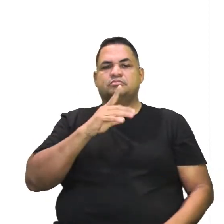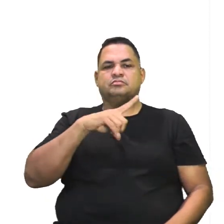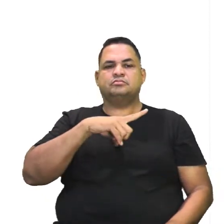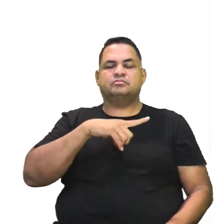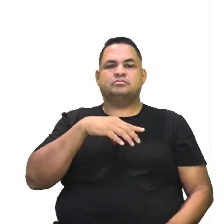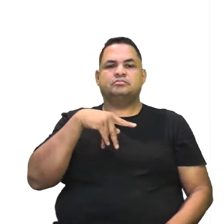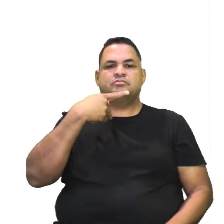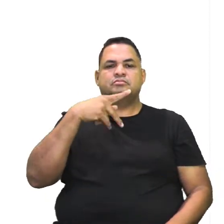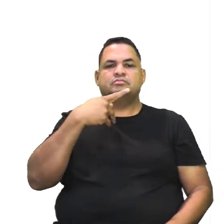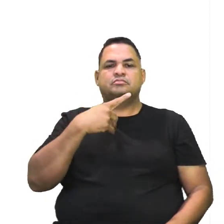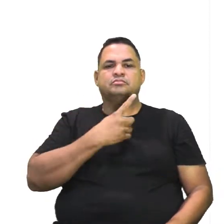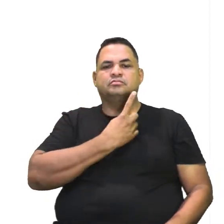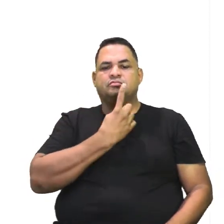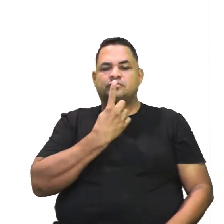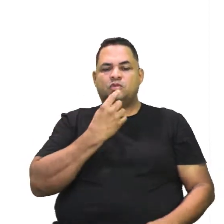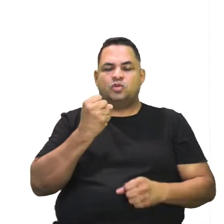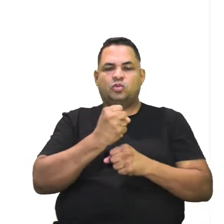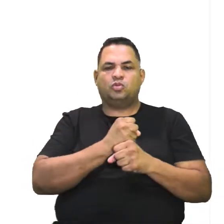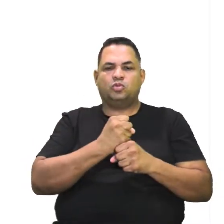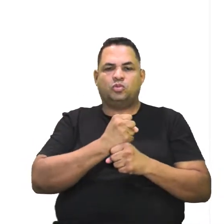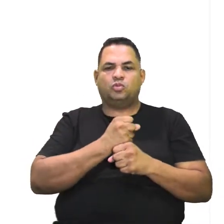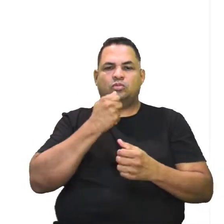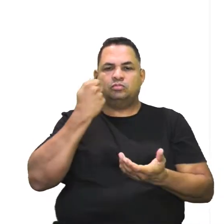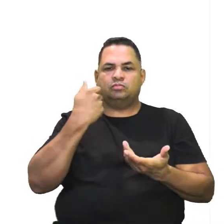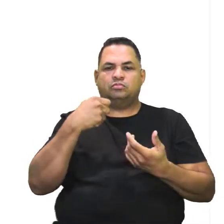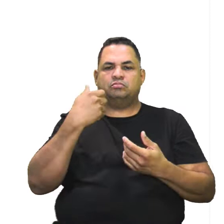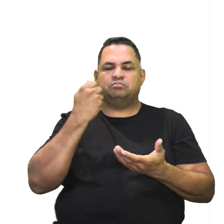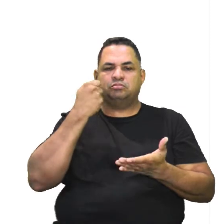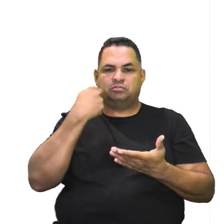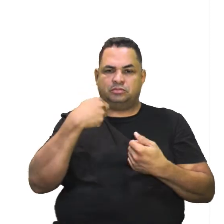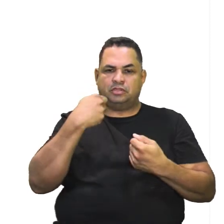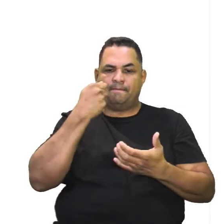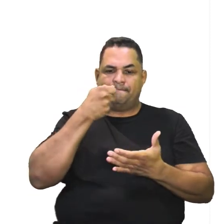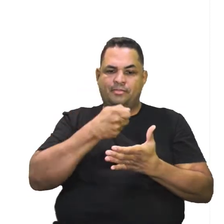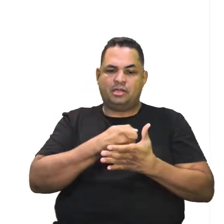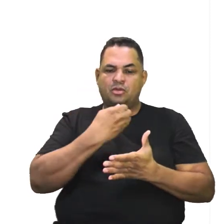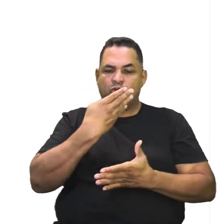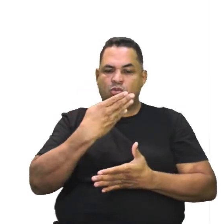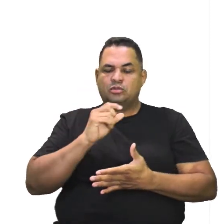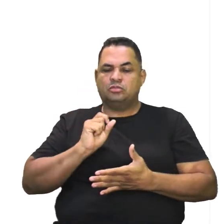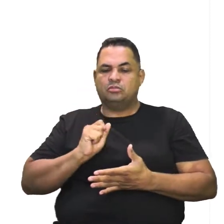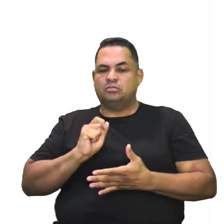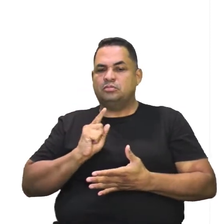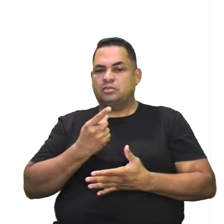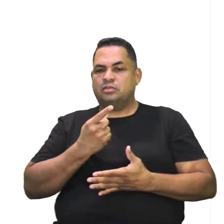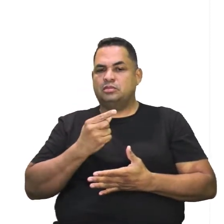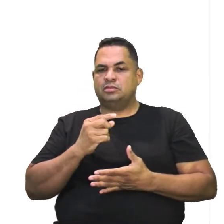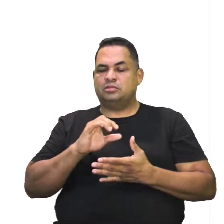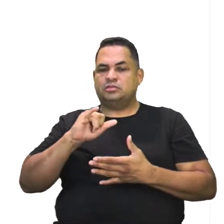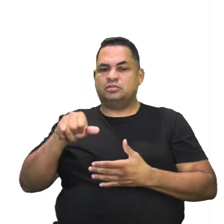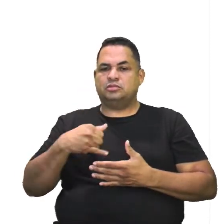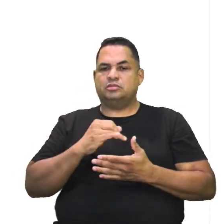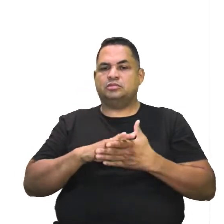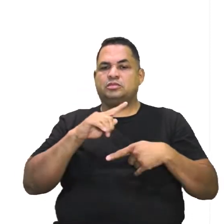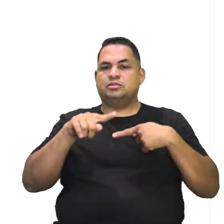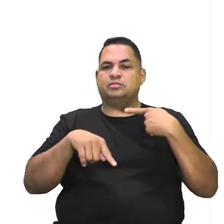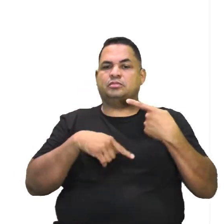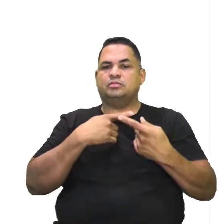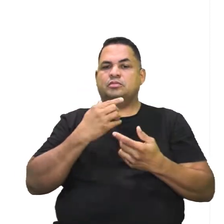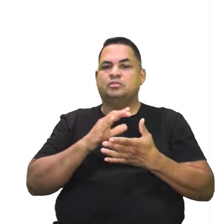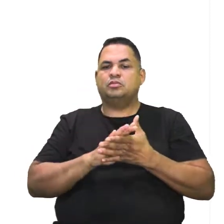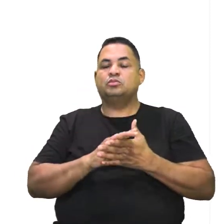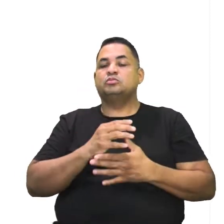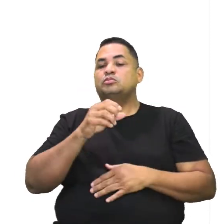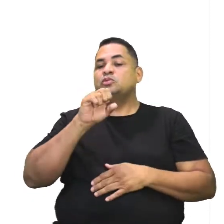falado isso aqui, não é? Em um ano, ele vai dever 4.000 de juros. Em 2 anos, ele deve 8.000. Se for